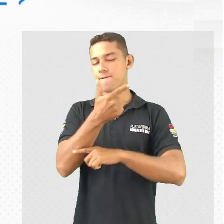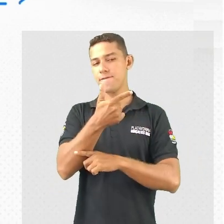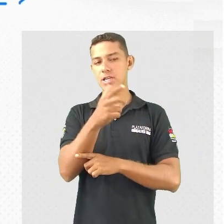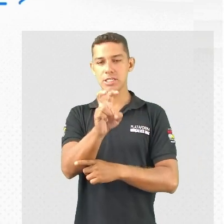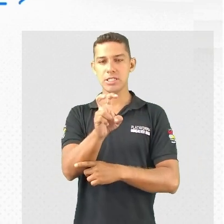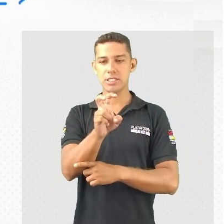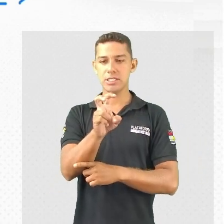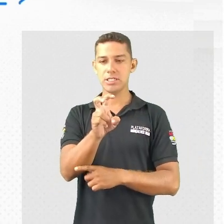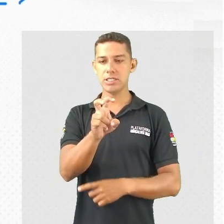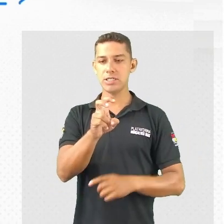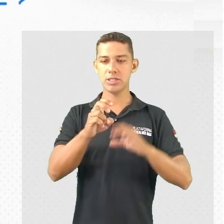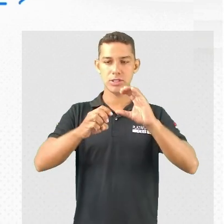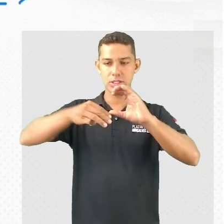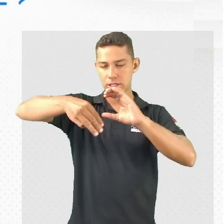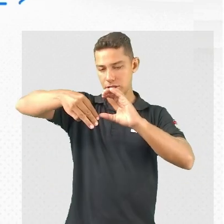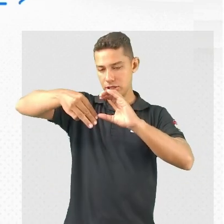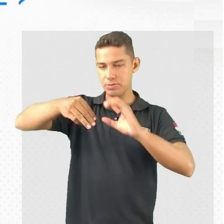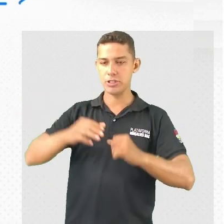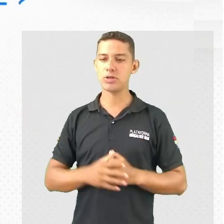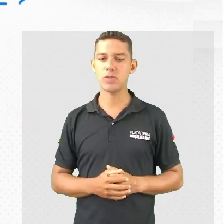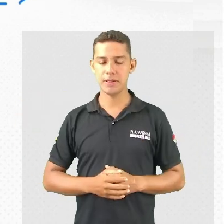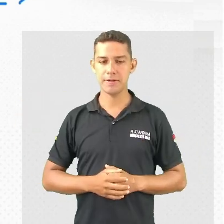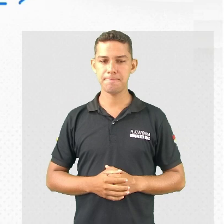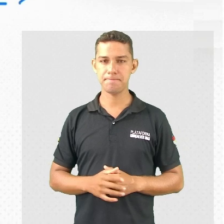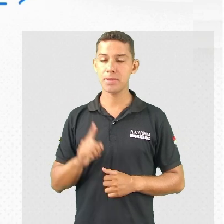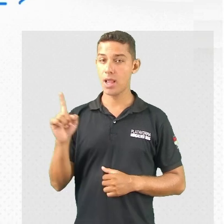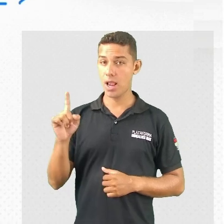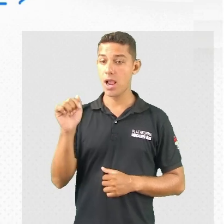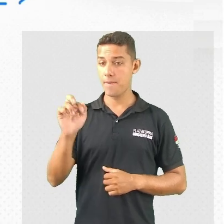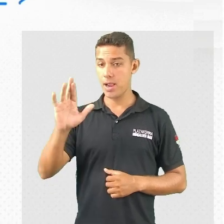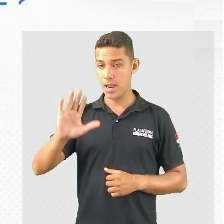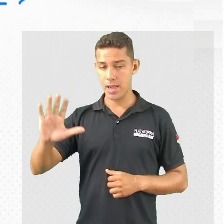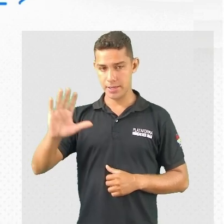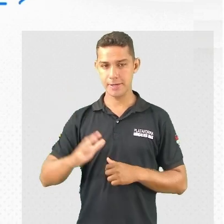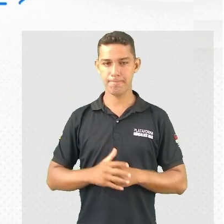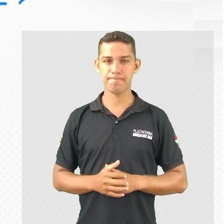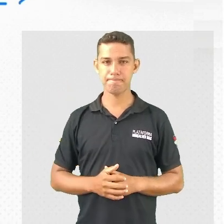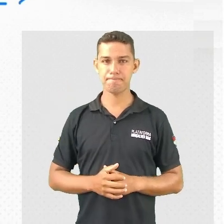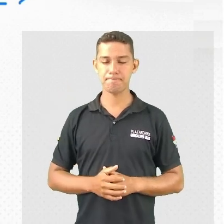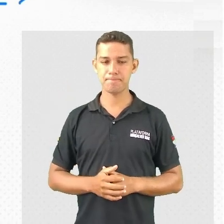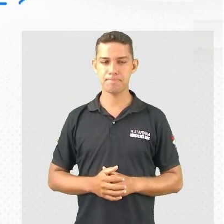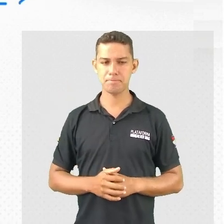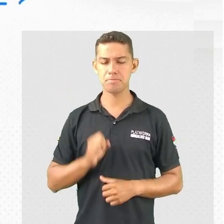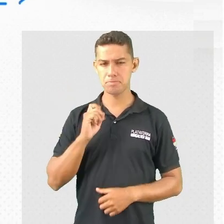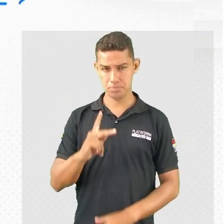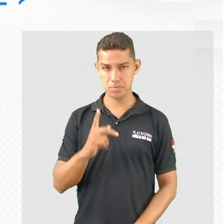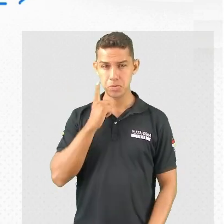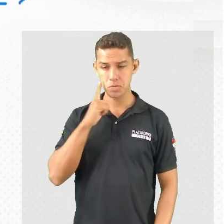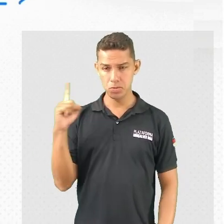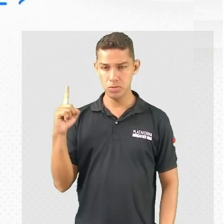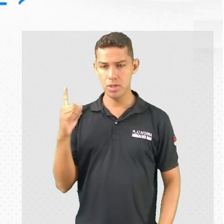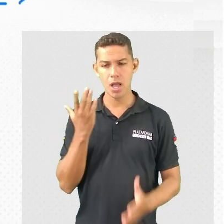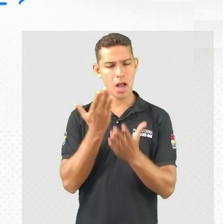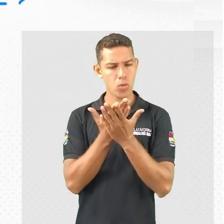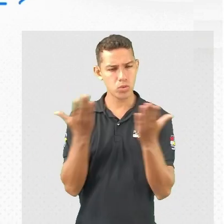25 centímetros quadrados. Essa é a área no projeto. Beleza, galerinha? A aula de hoje